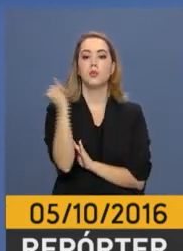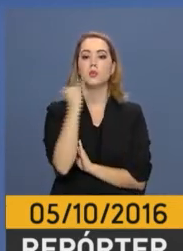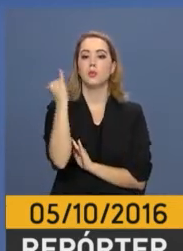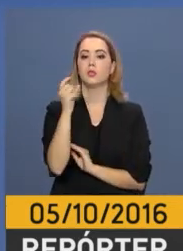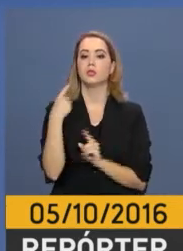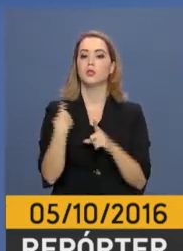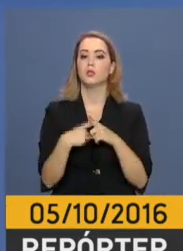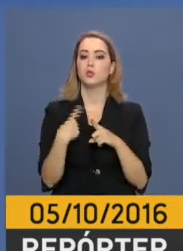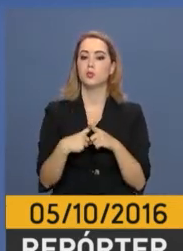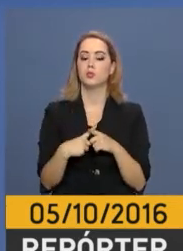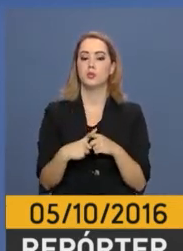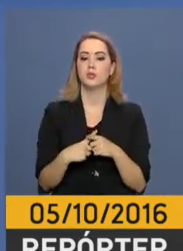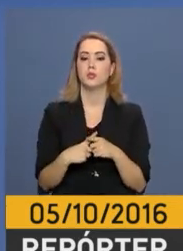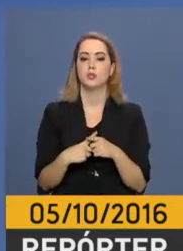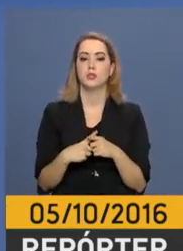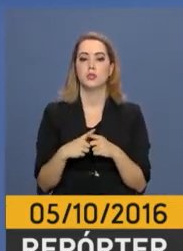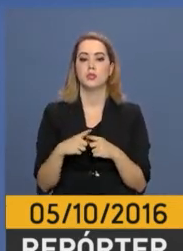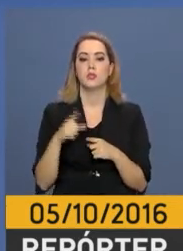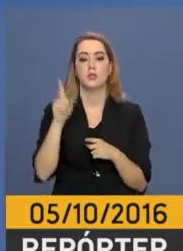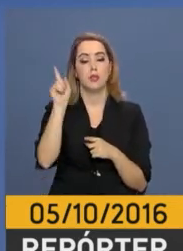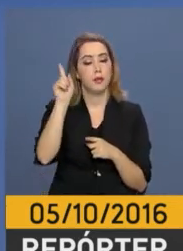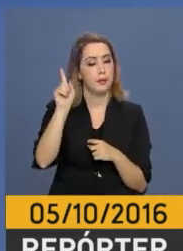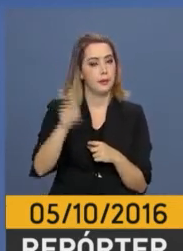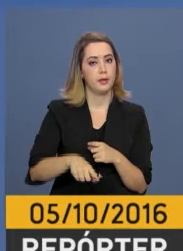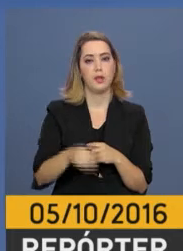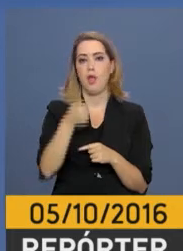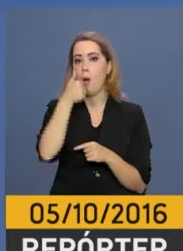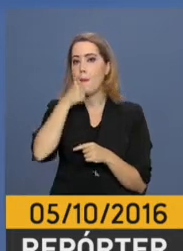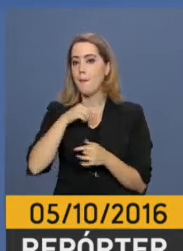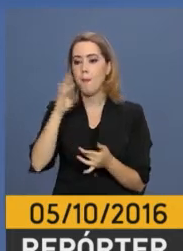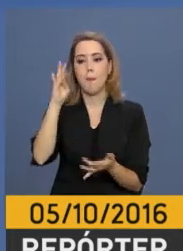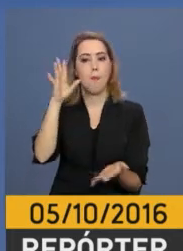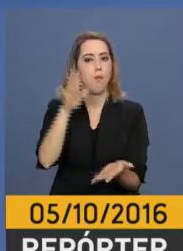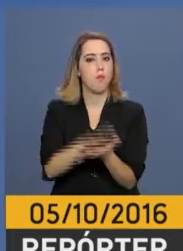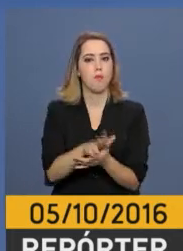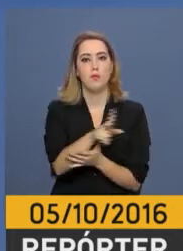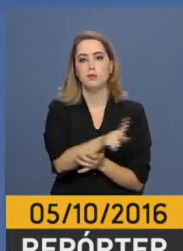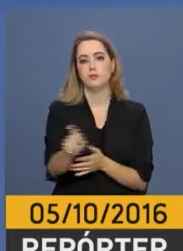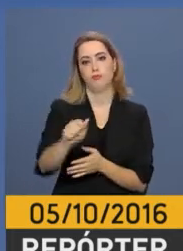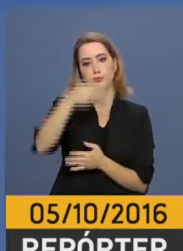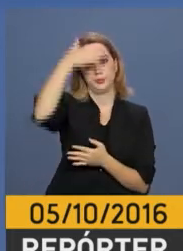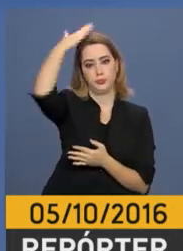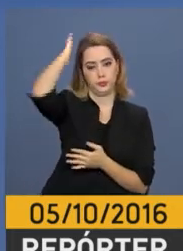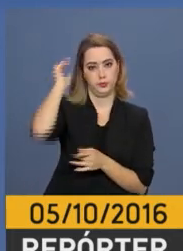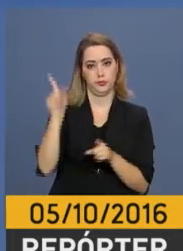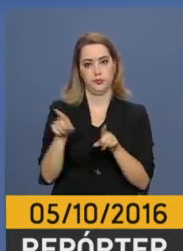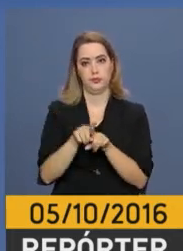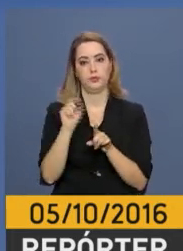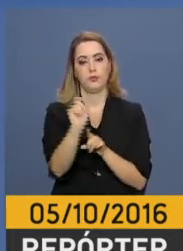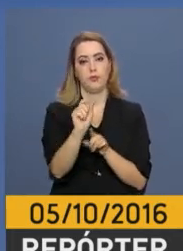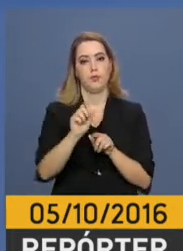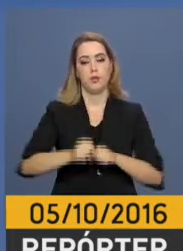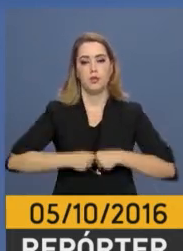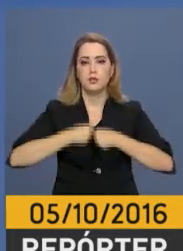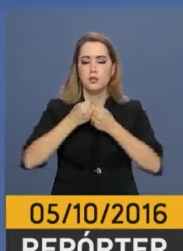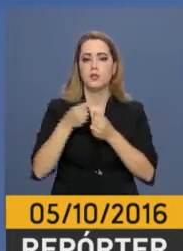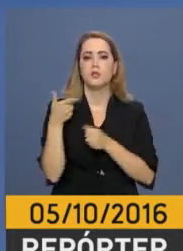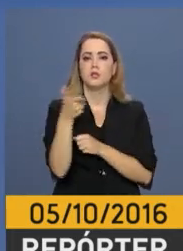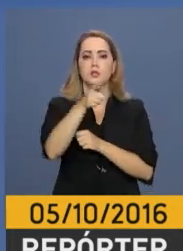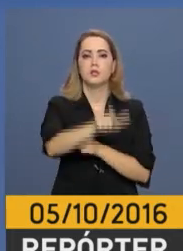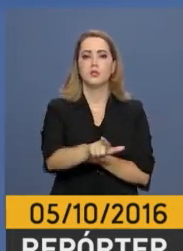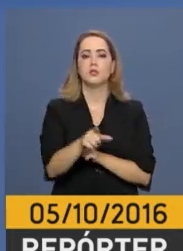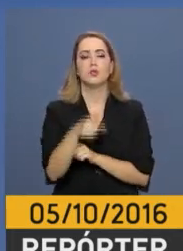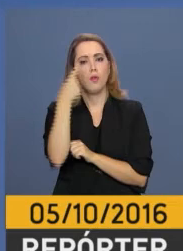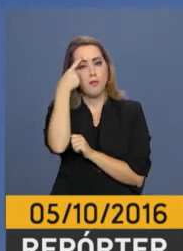porque ela é a primeira dama do país isso dá um real seu programa da reforça a idéia da importância